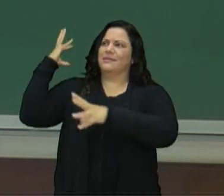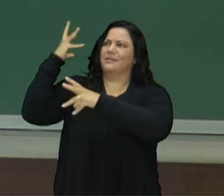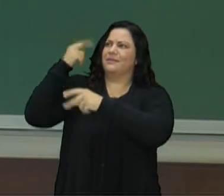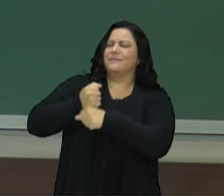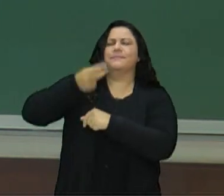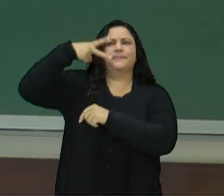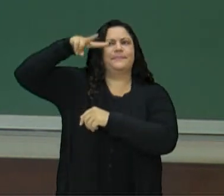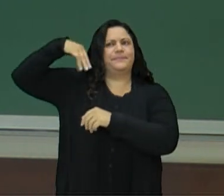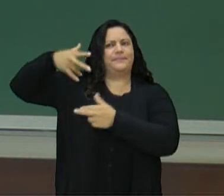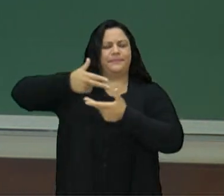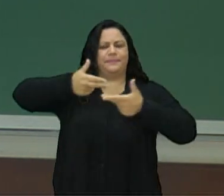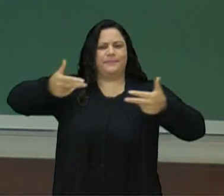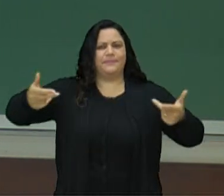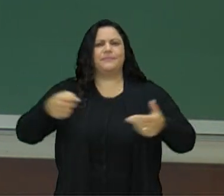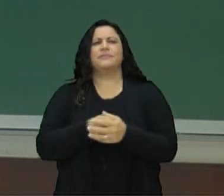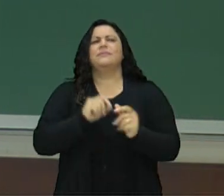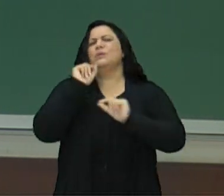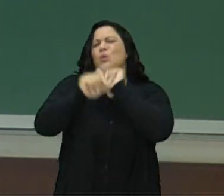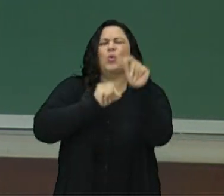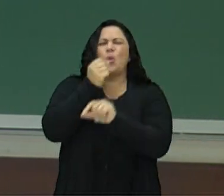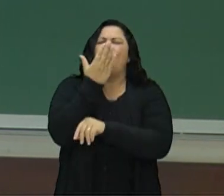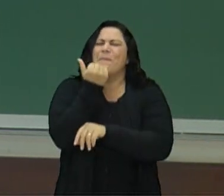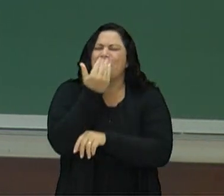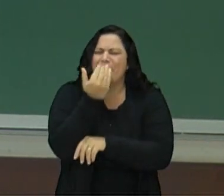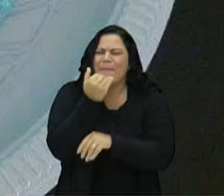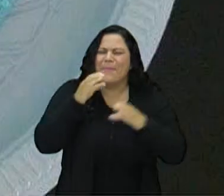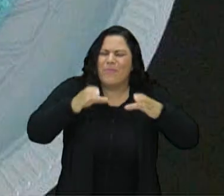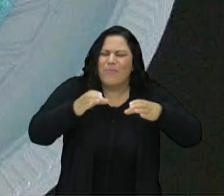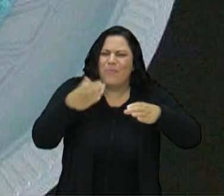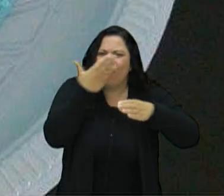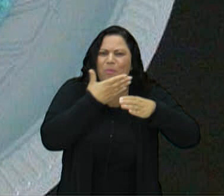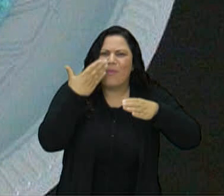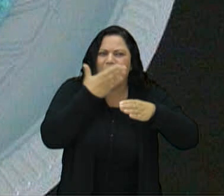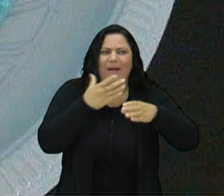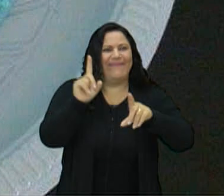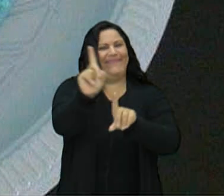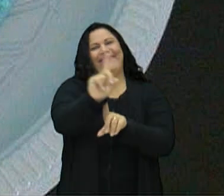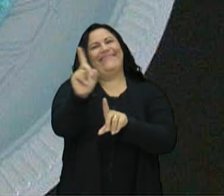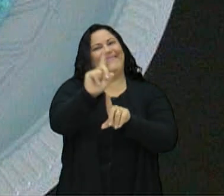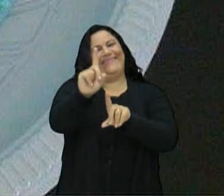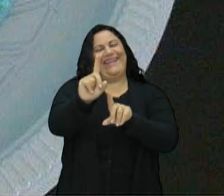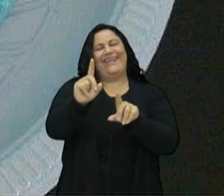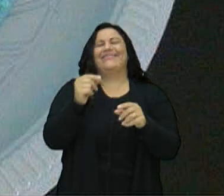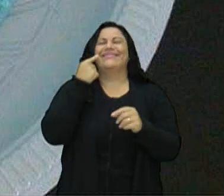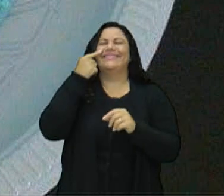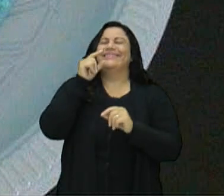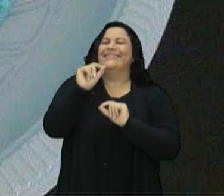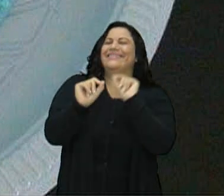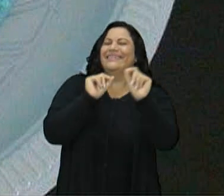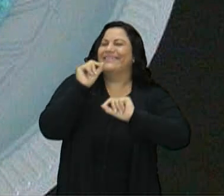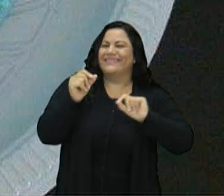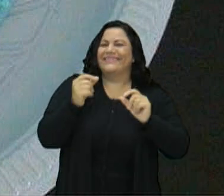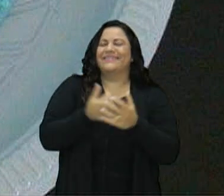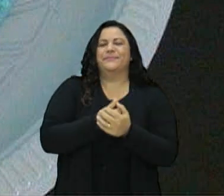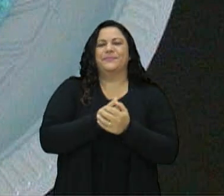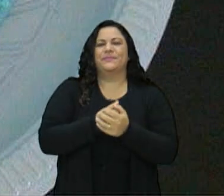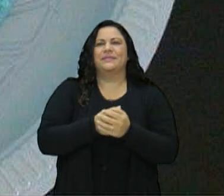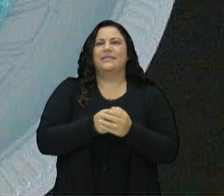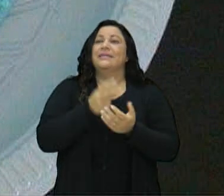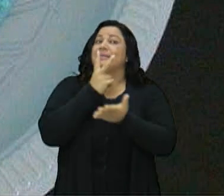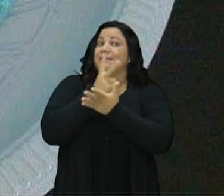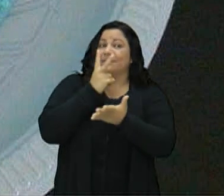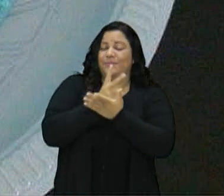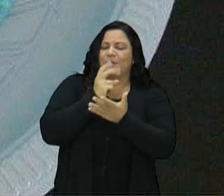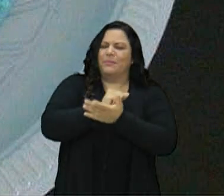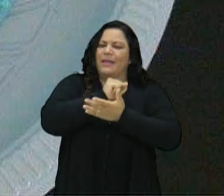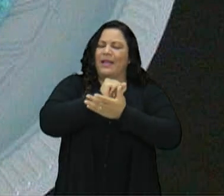relembrar várias coisas. Como comer bolo? Não, bonito esse bolo em formato de célula, né? Os meus alunos, eu costumo fazer essa atividade com eles,